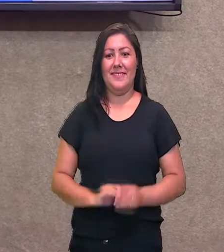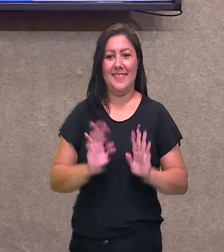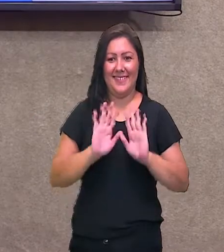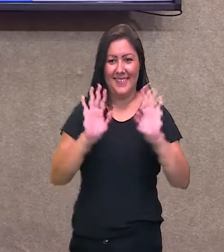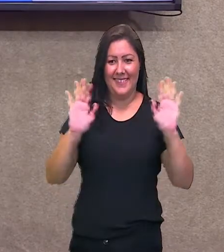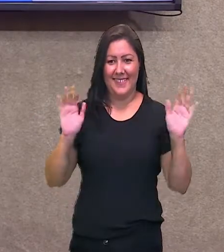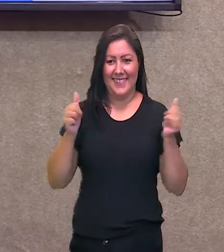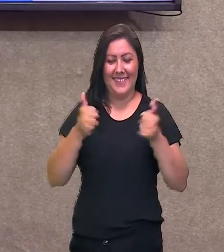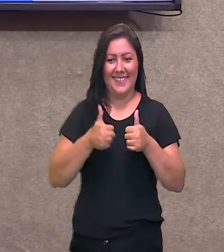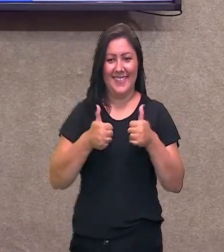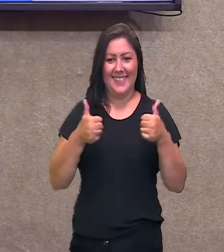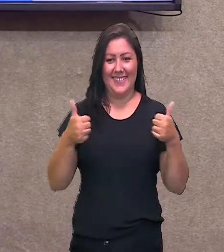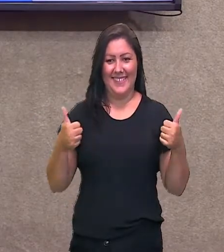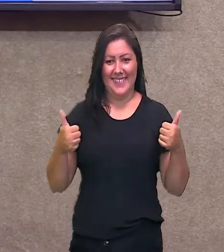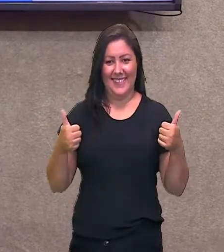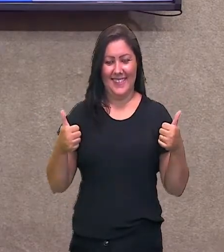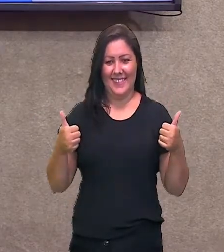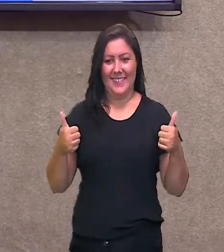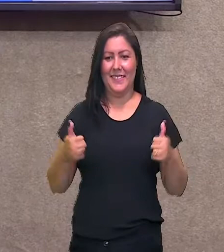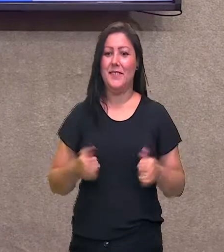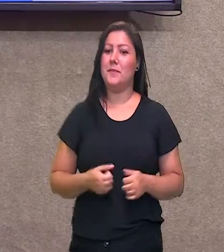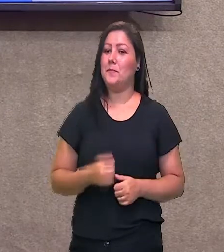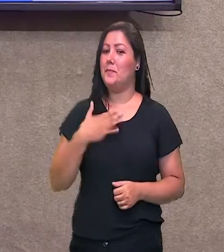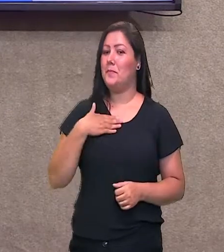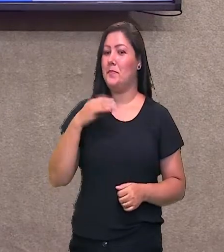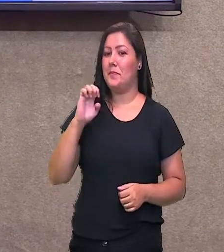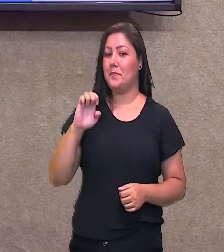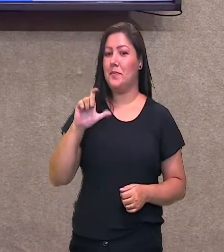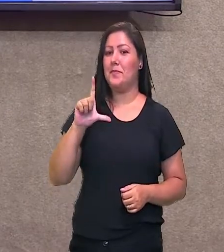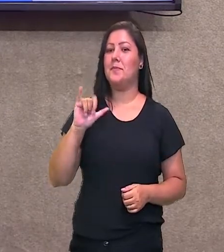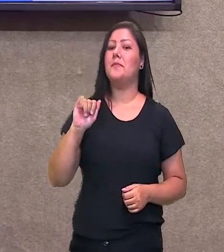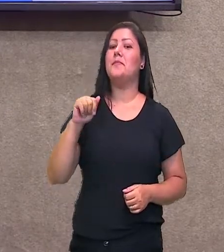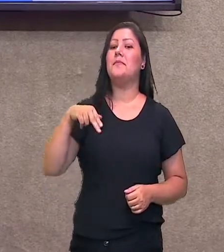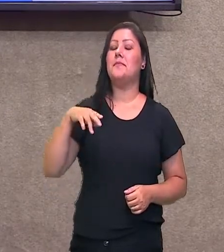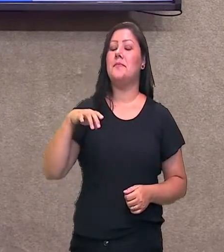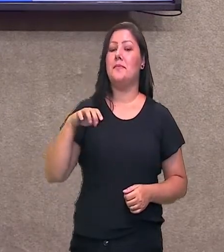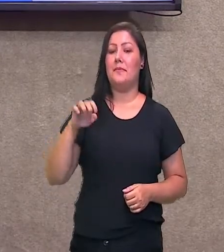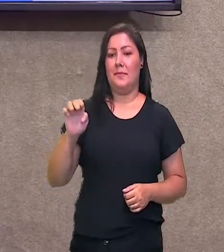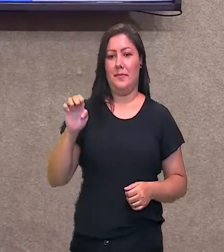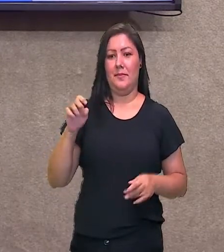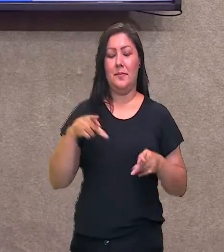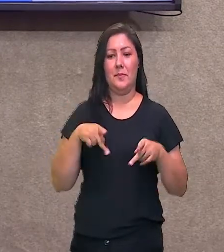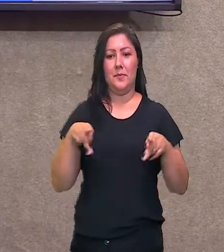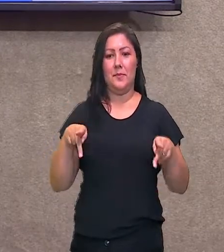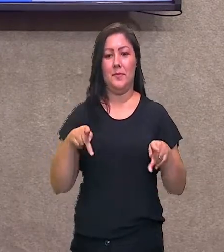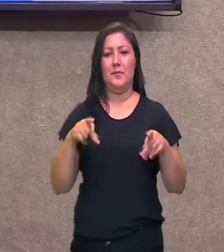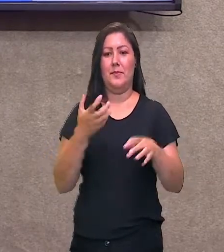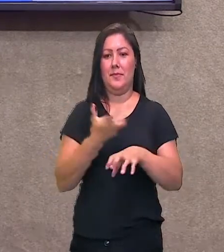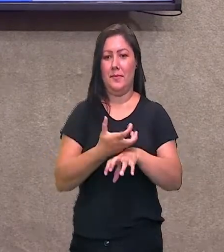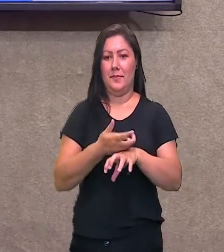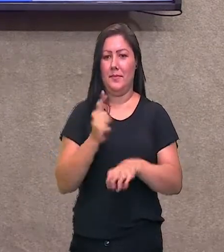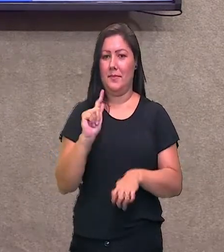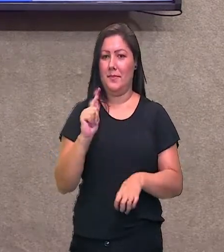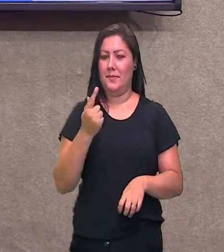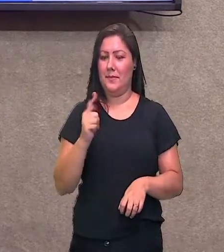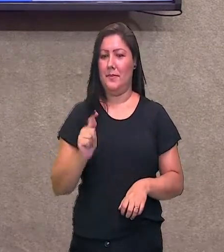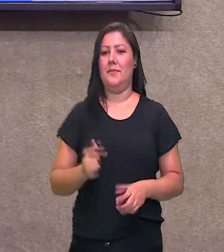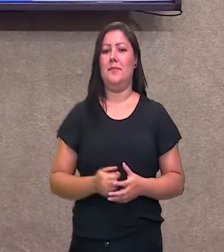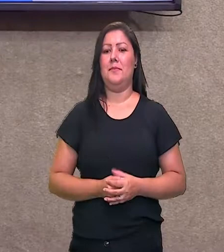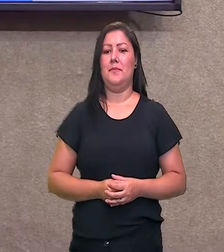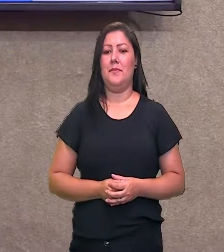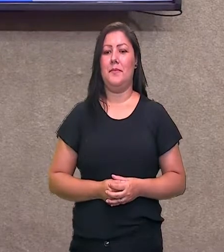Olá, estudante! Tudo bem? Eu sou Eliane, sua professora de Geografia. E nós vamos para a